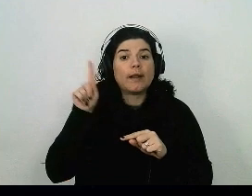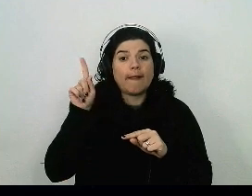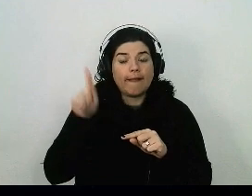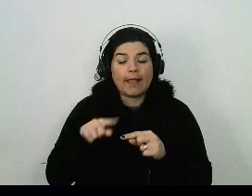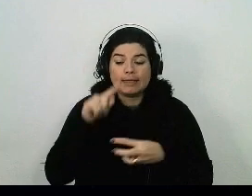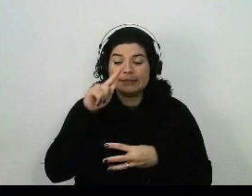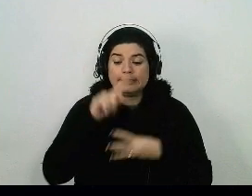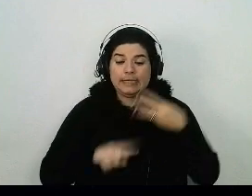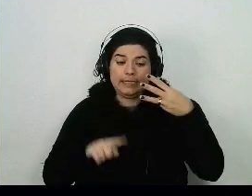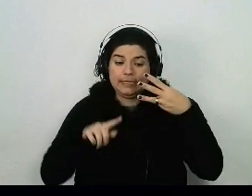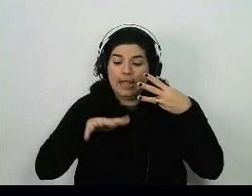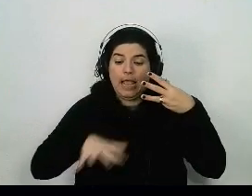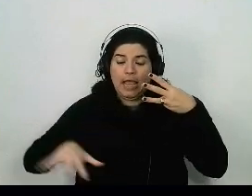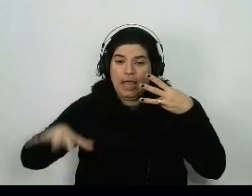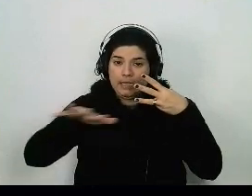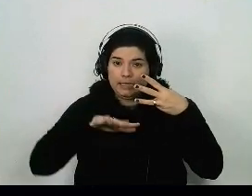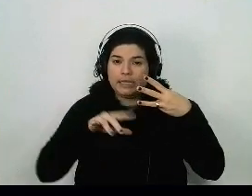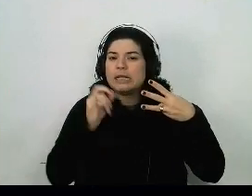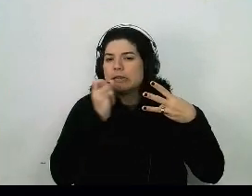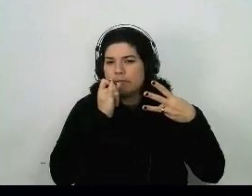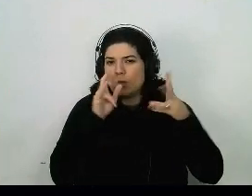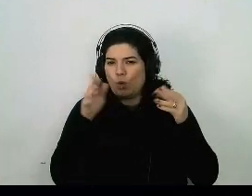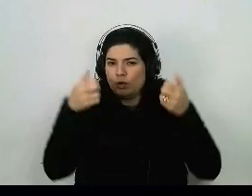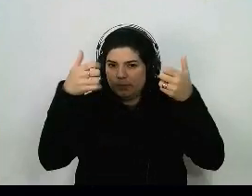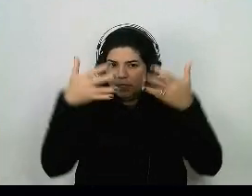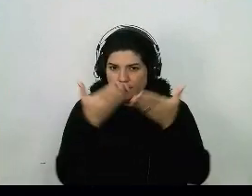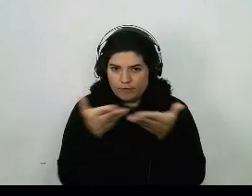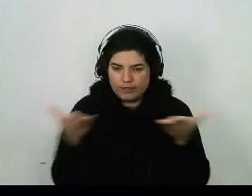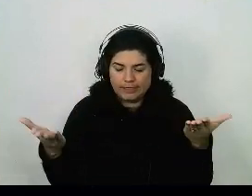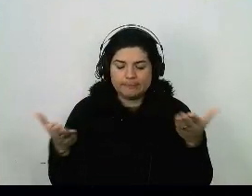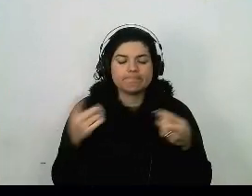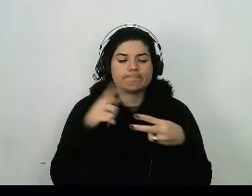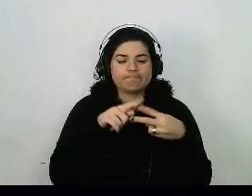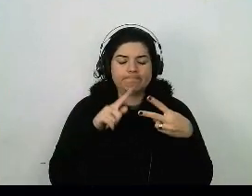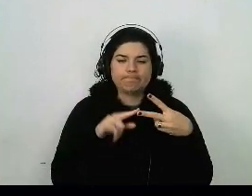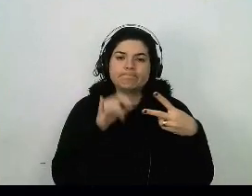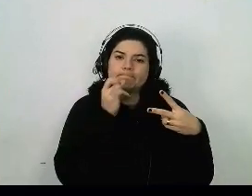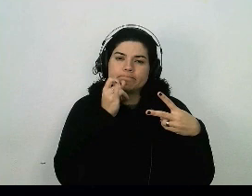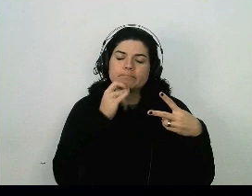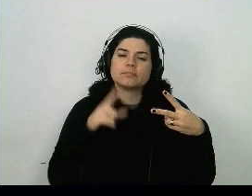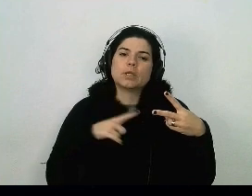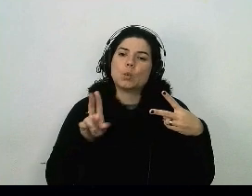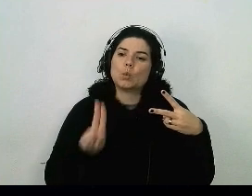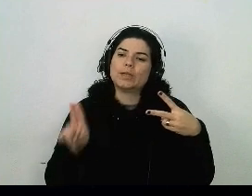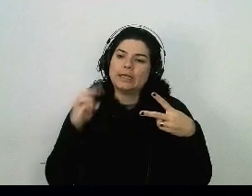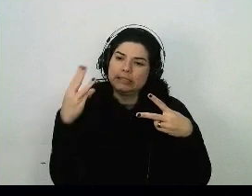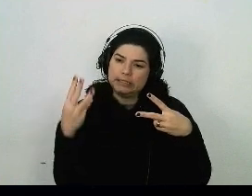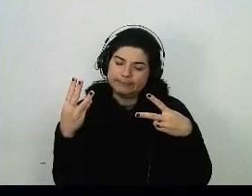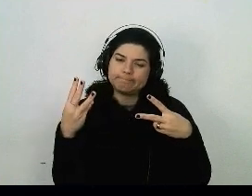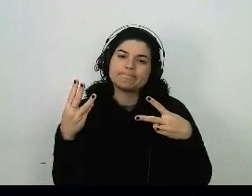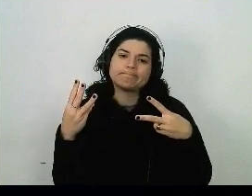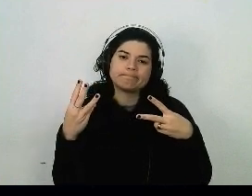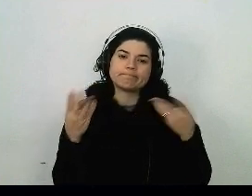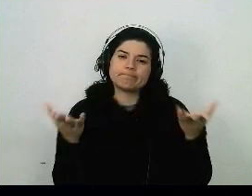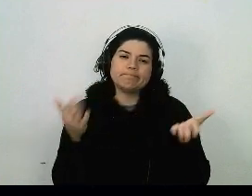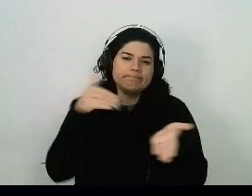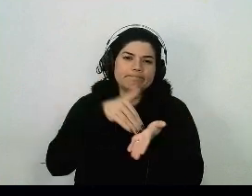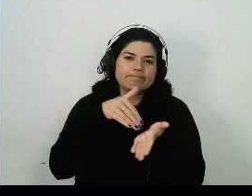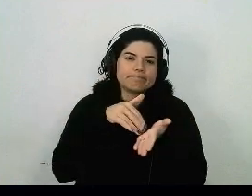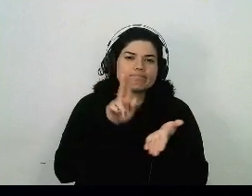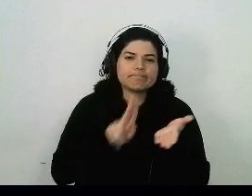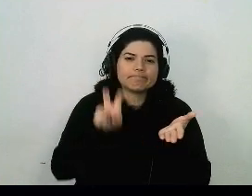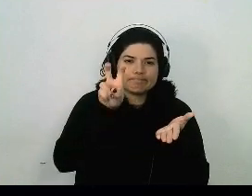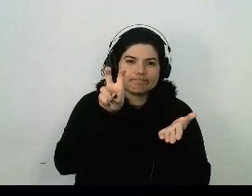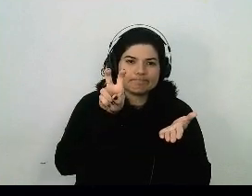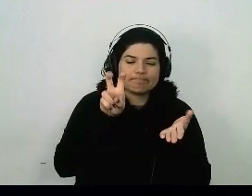dimensões como nos exemplos que eu dei para vocês os primeiros dois exemplos usavam três dimensões esse último exemplo eram cinco dimensões